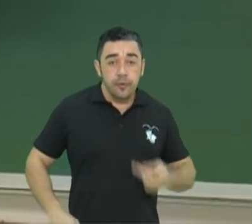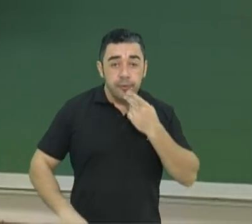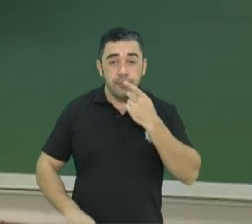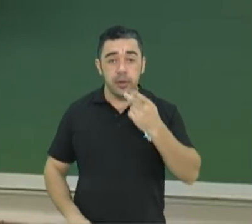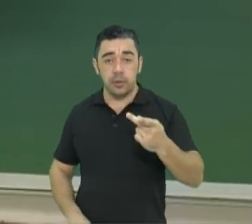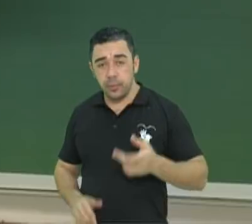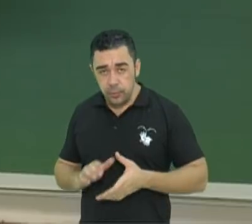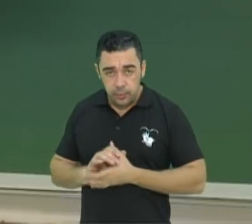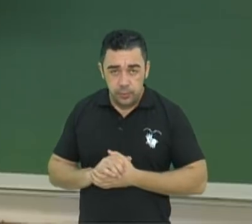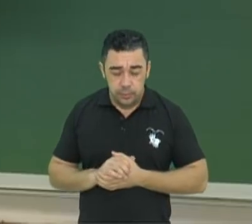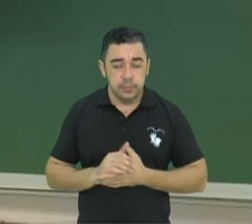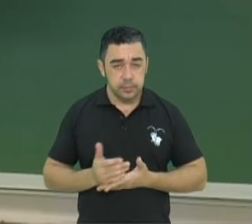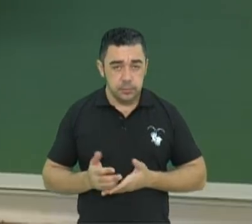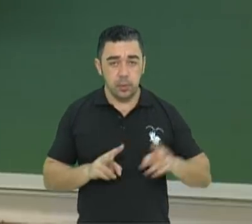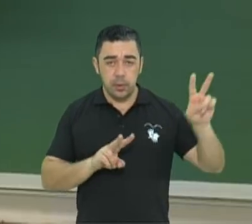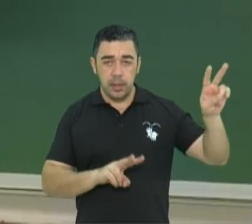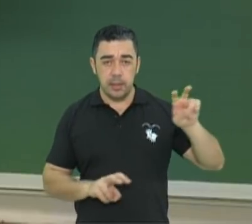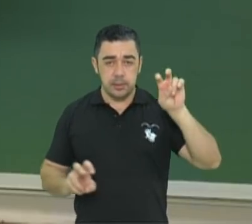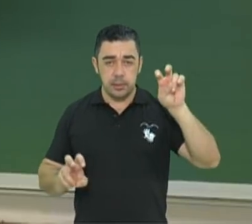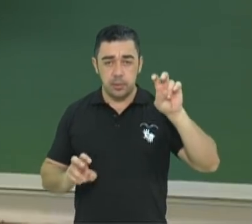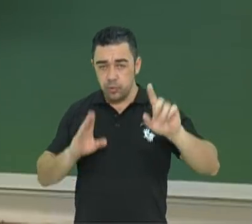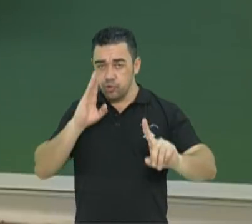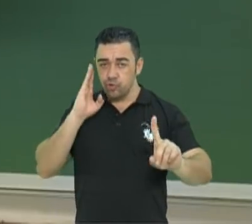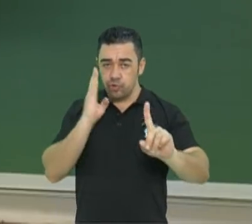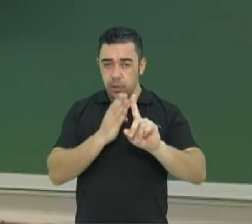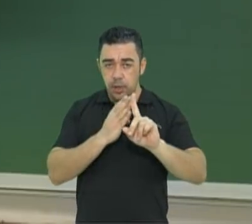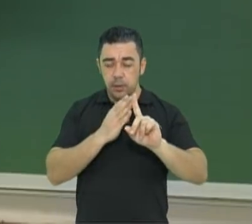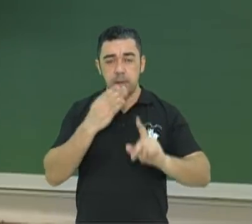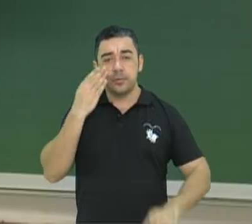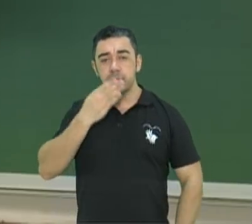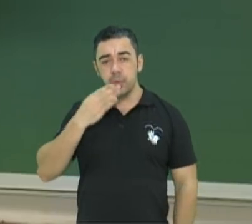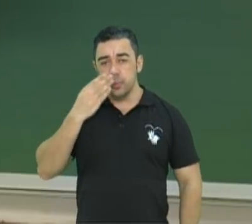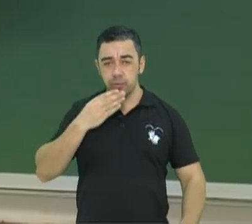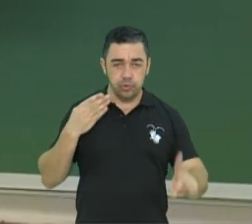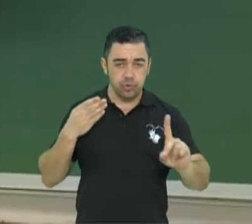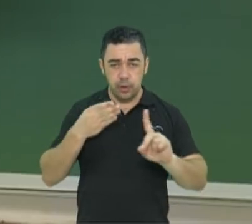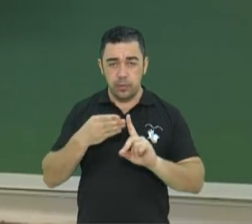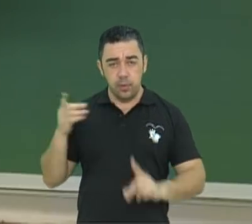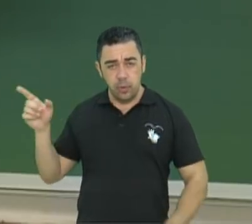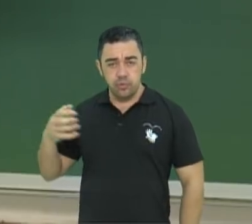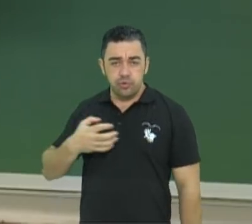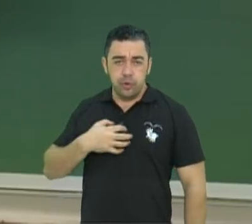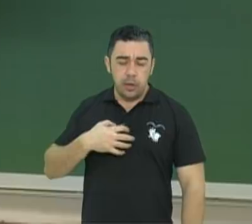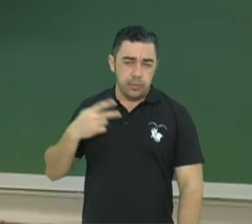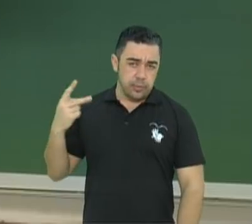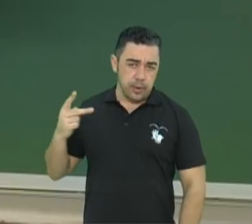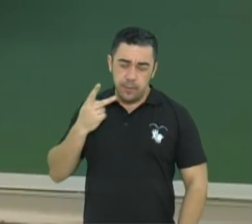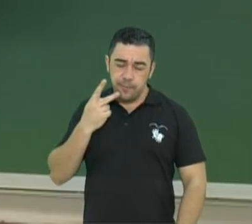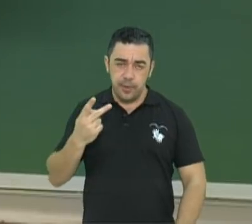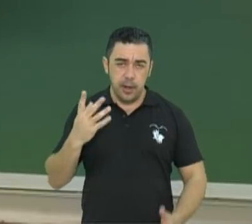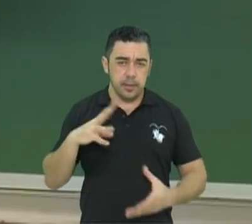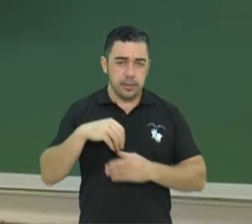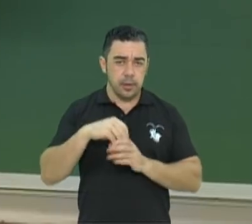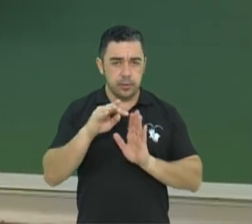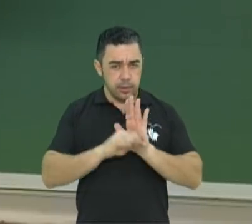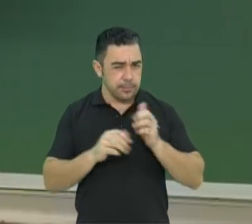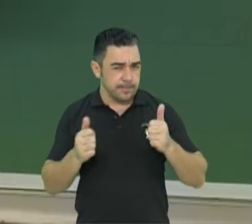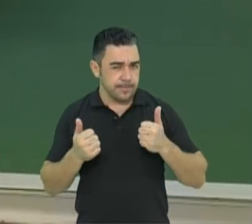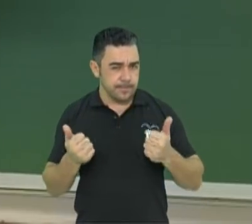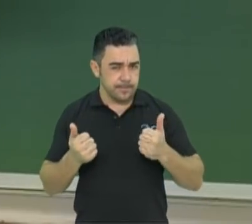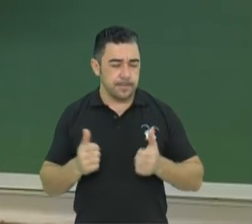Alguém disse isso, né? Então, justamente. O texto integral, a fala de alguém dentro do texto.